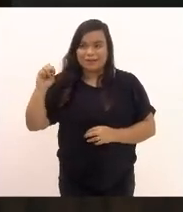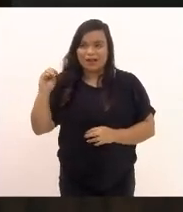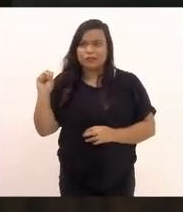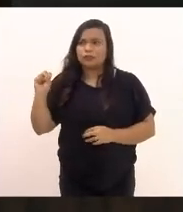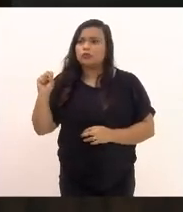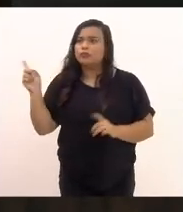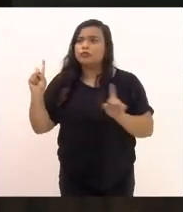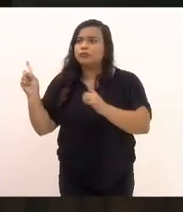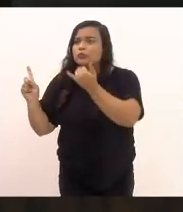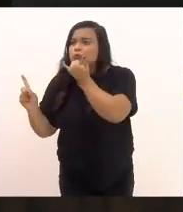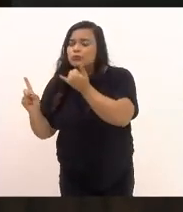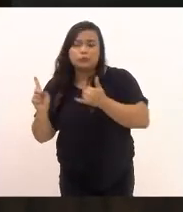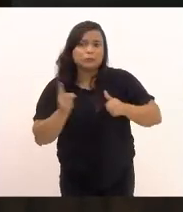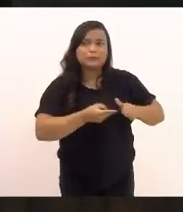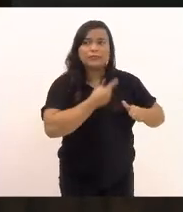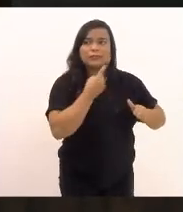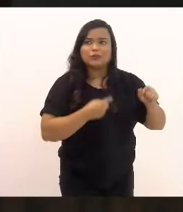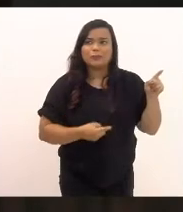Desculpa, perdão.